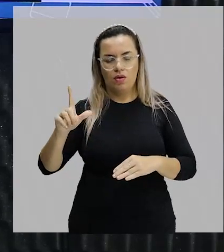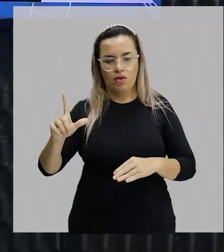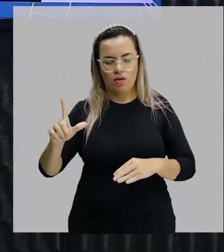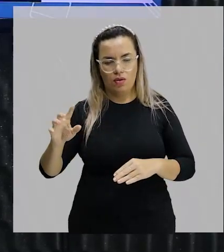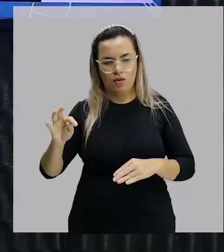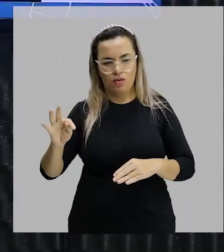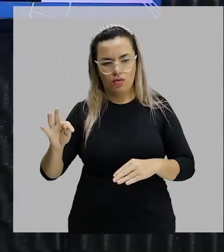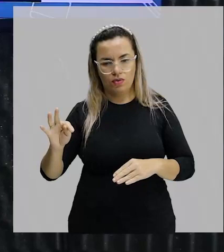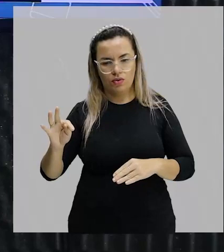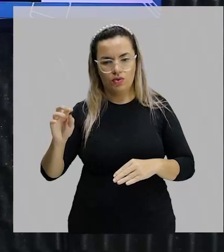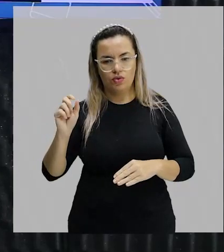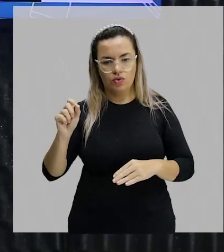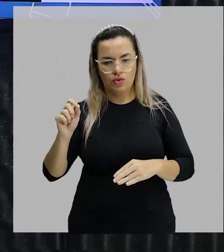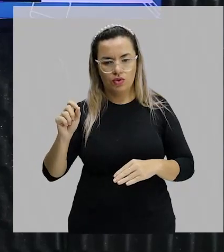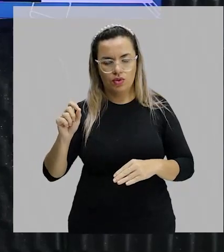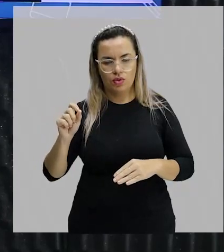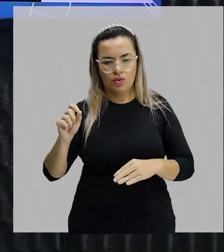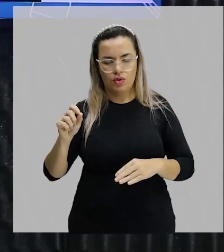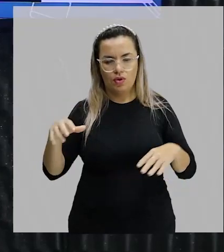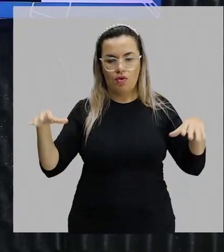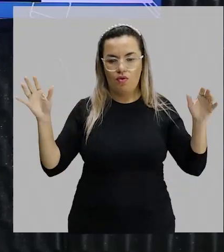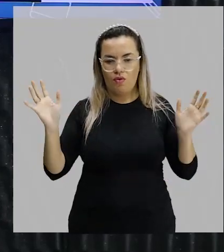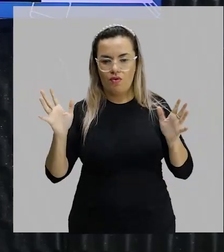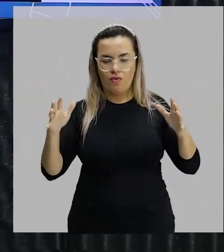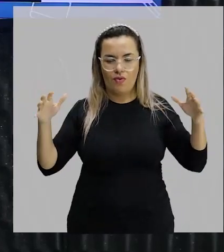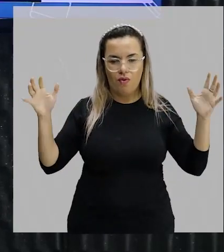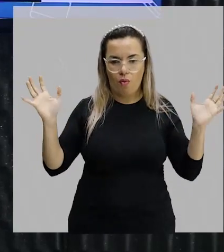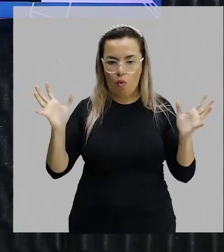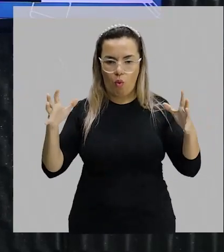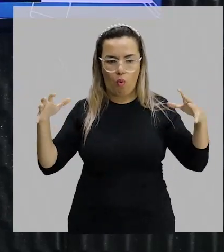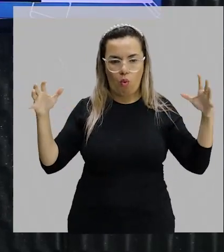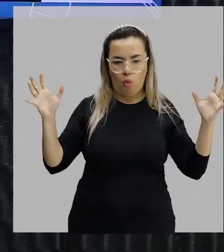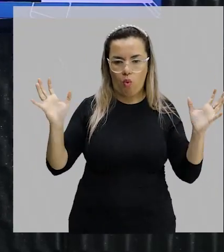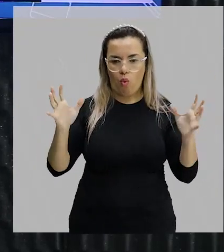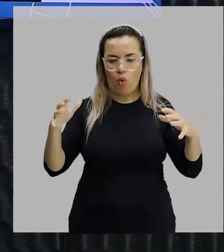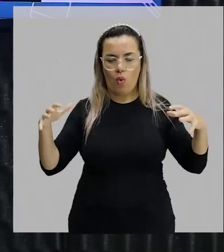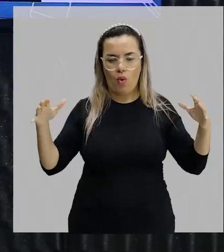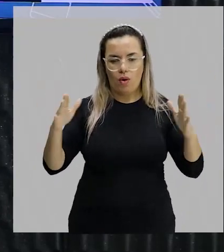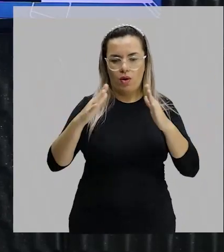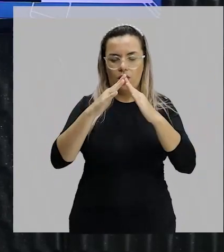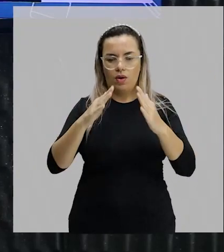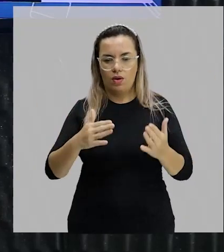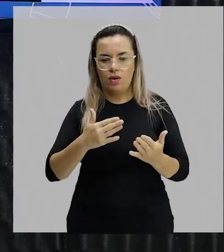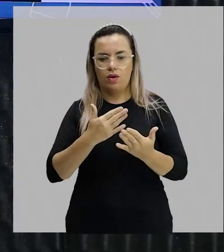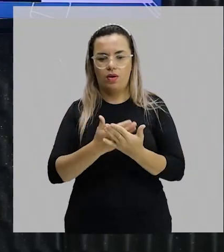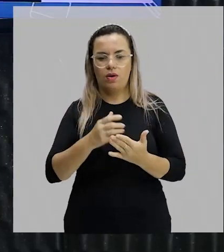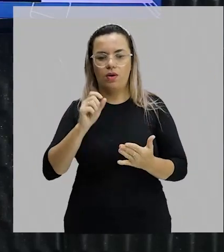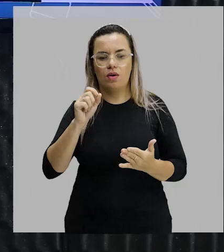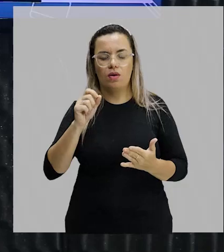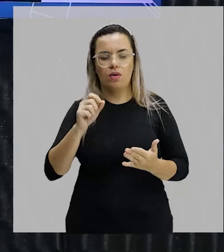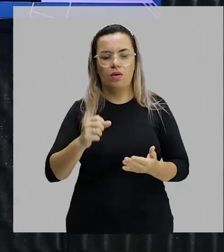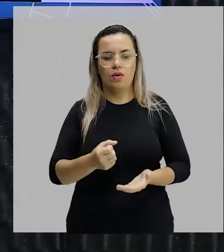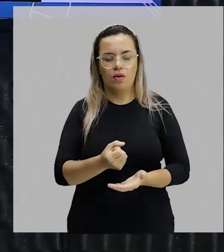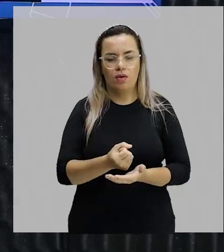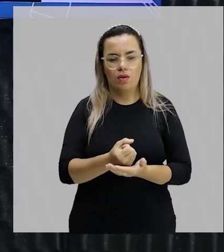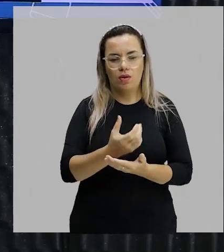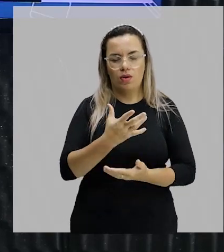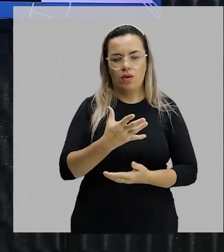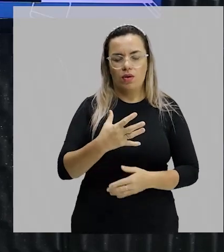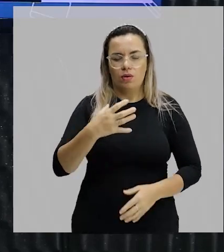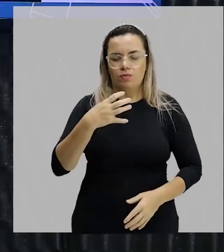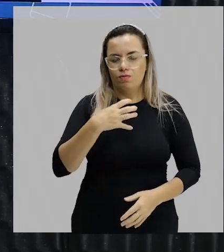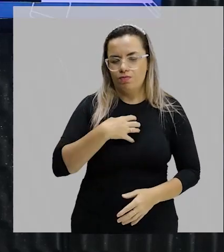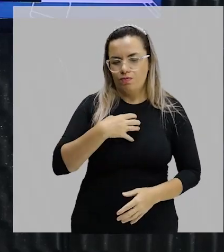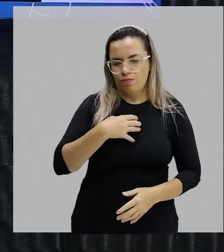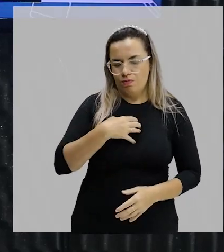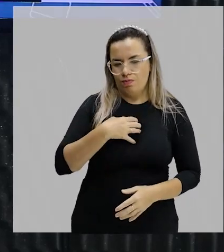sincero, amei fazer o cenário, as crianças foram maravilhosas e deram um show no palco, e a iluminação criou a sensação do